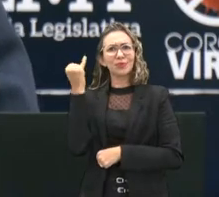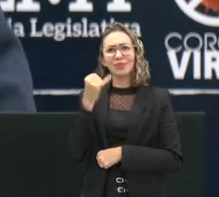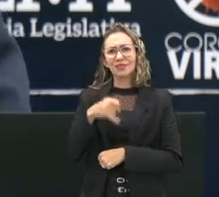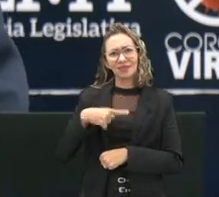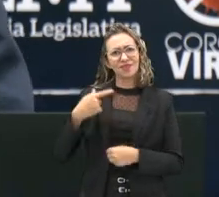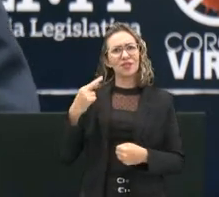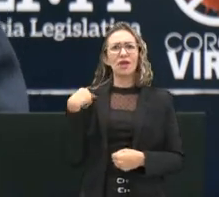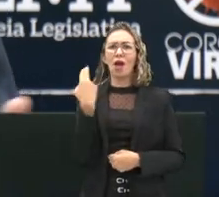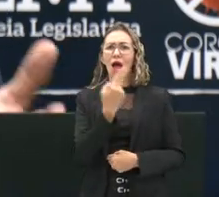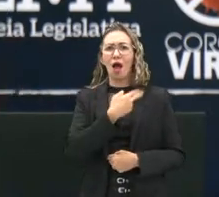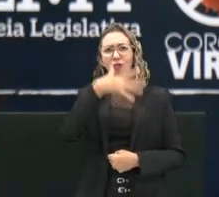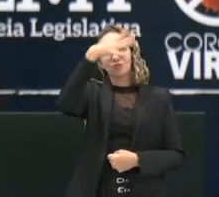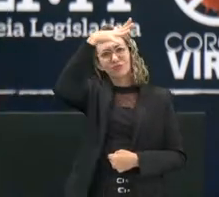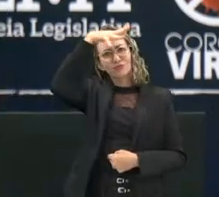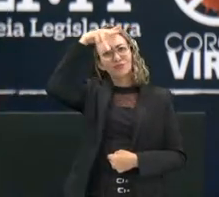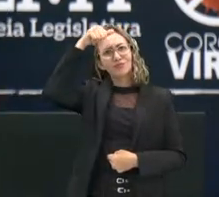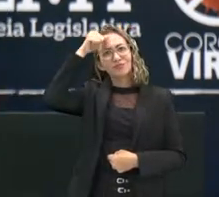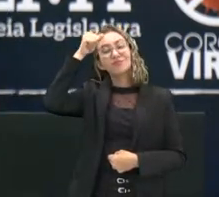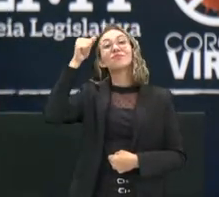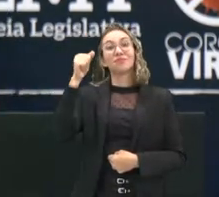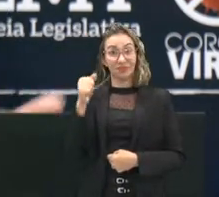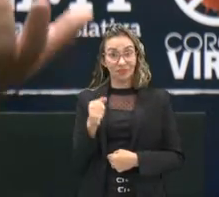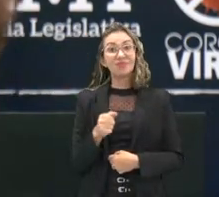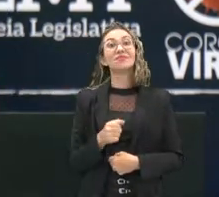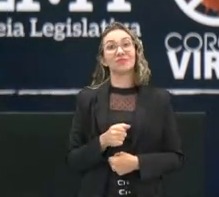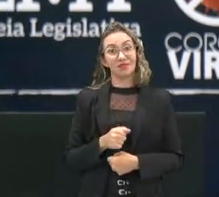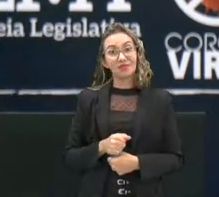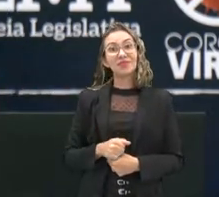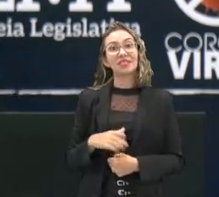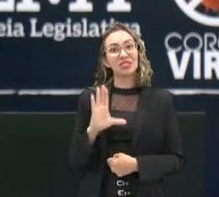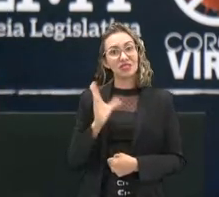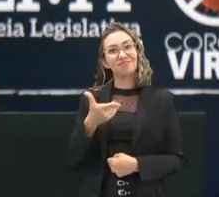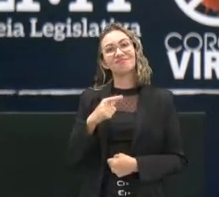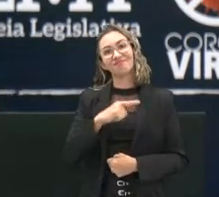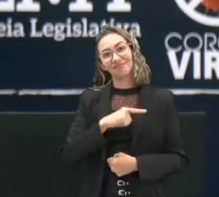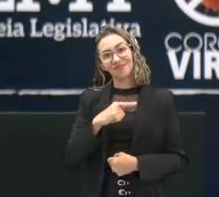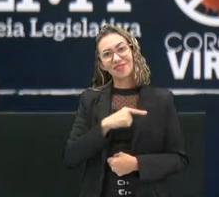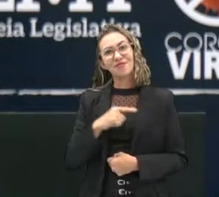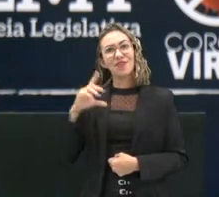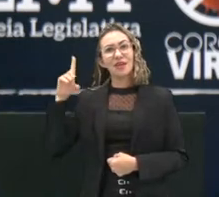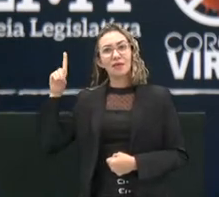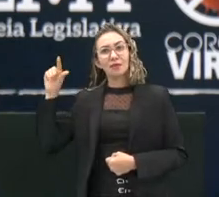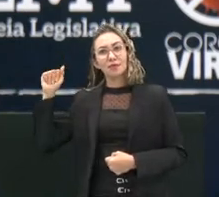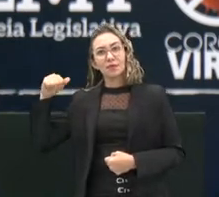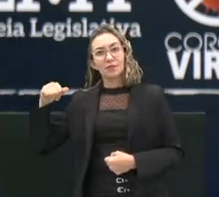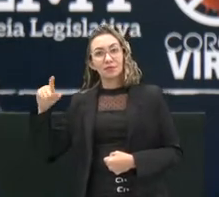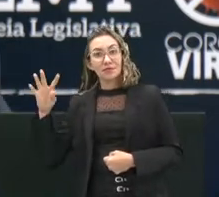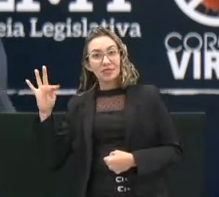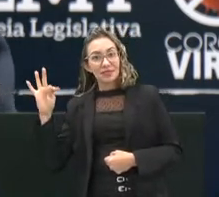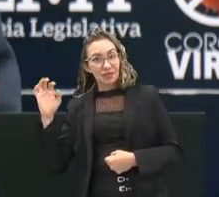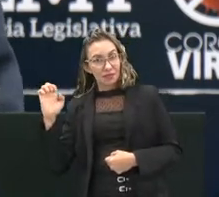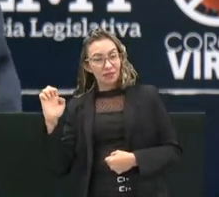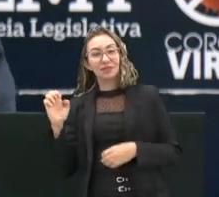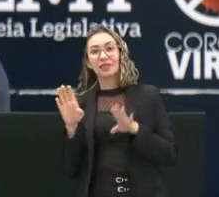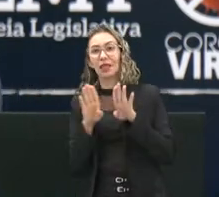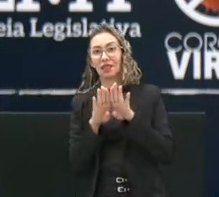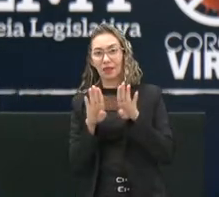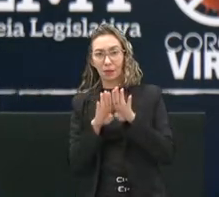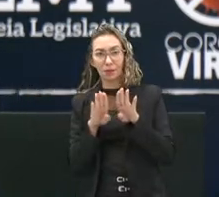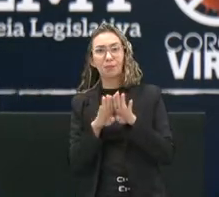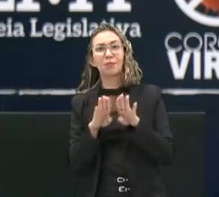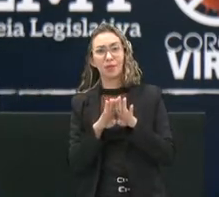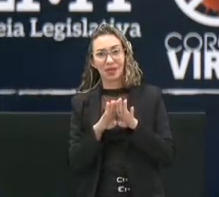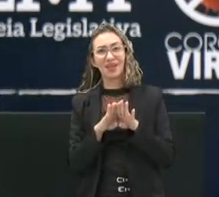tivemos. Né? Tivemos outras, óbvio. Dante de Oliveira, um grande senador, e ano que vem, inclusive, nós temos 40 anos das diretas já,